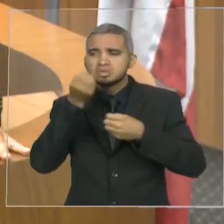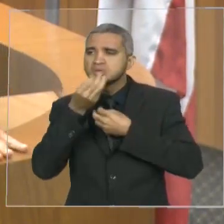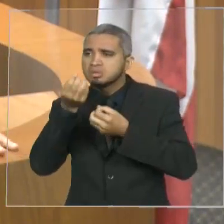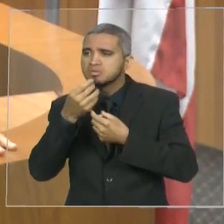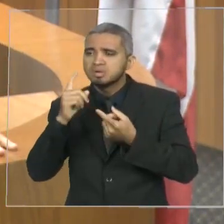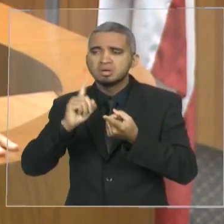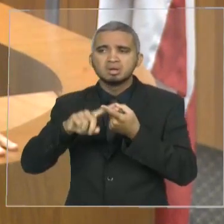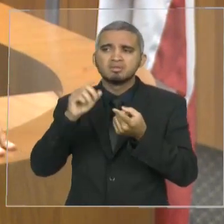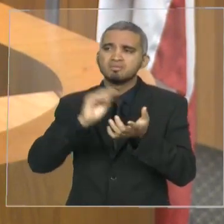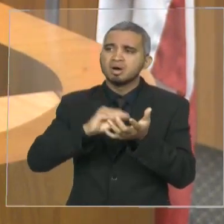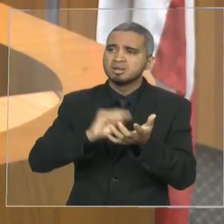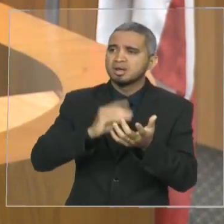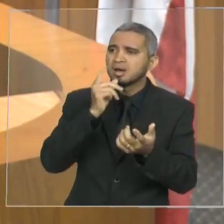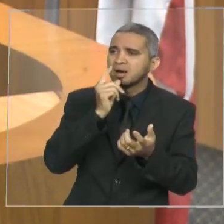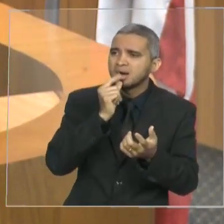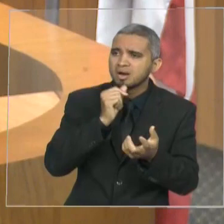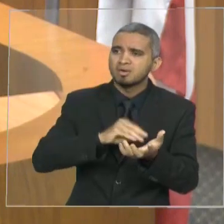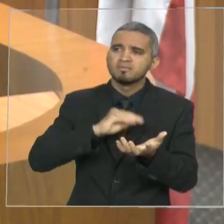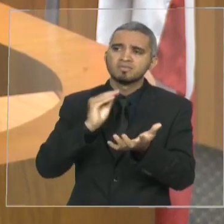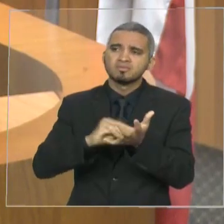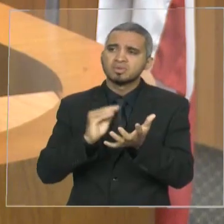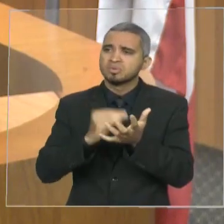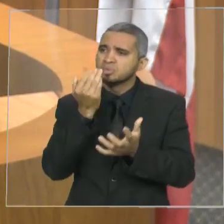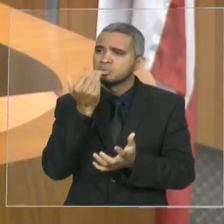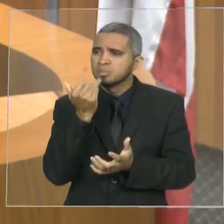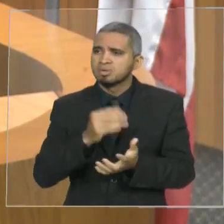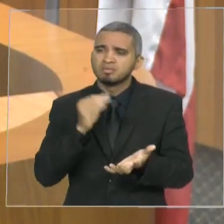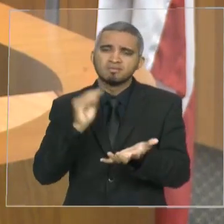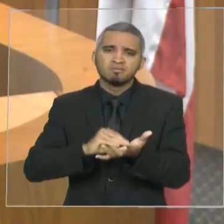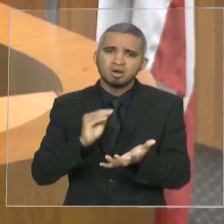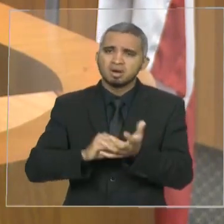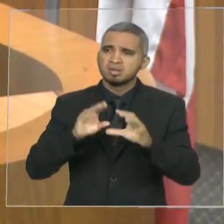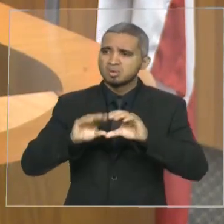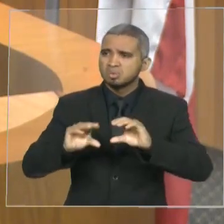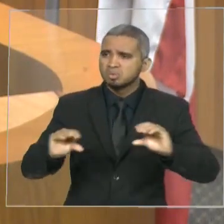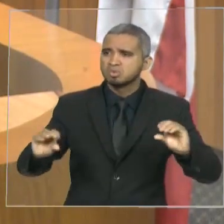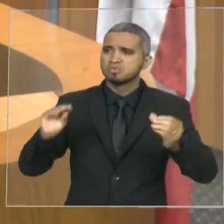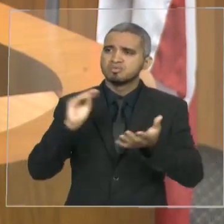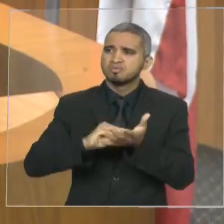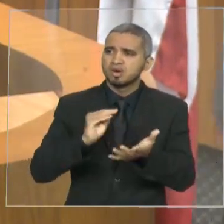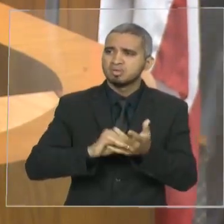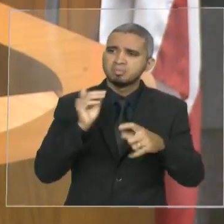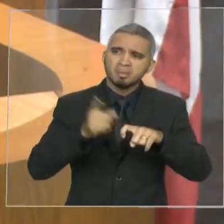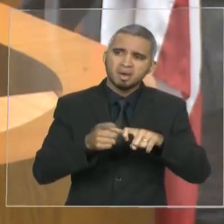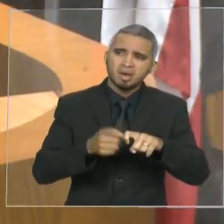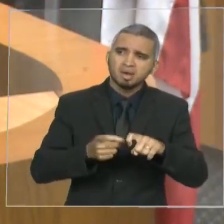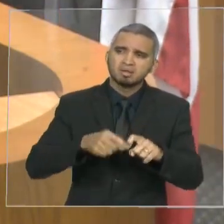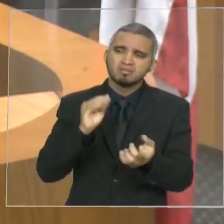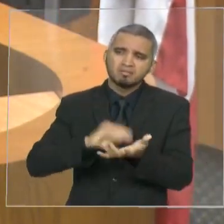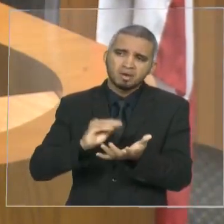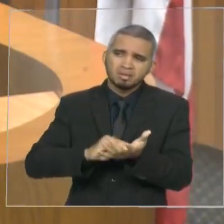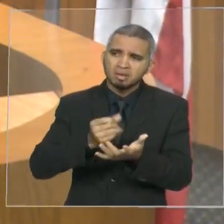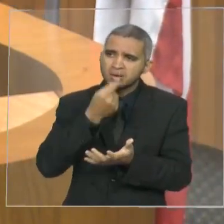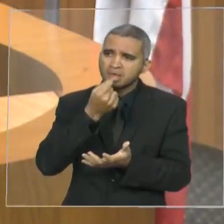alimentação, não tem colchão, não tem médico, não tem medicação.